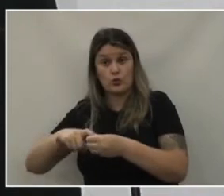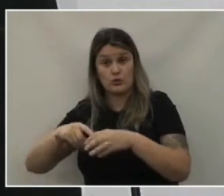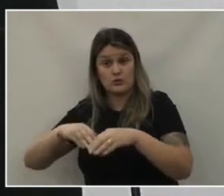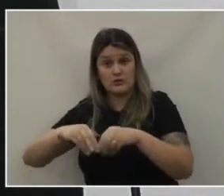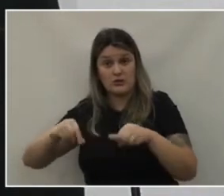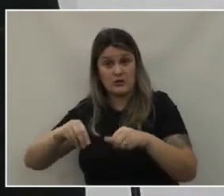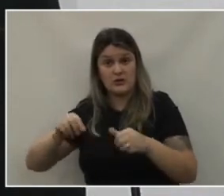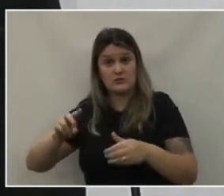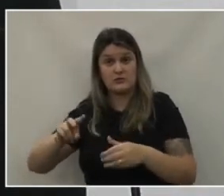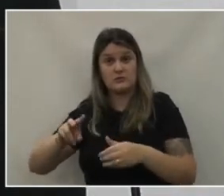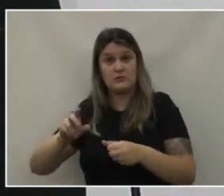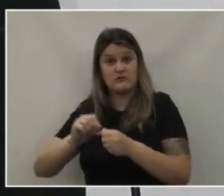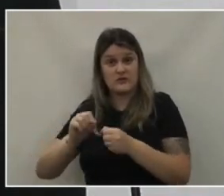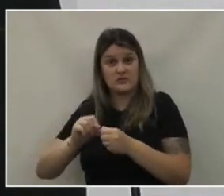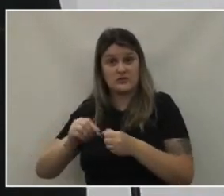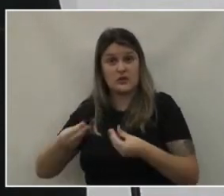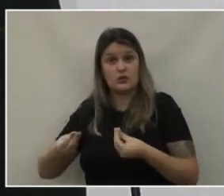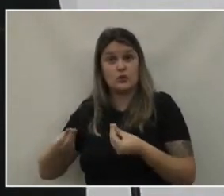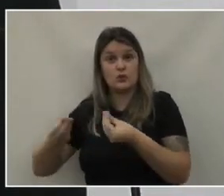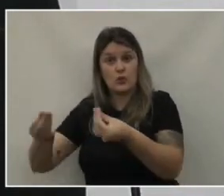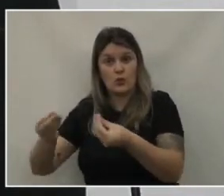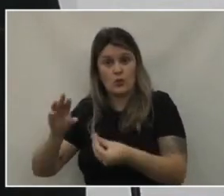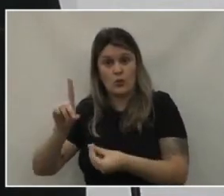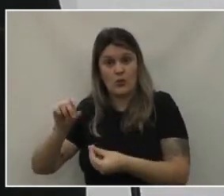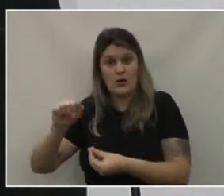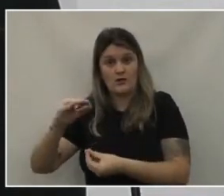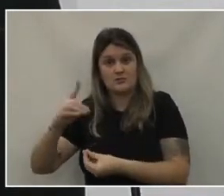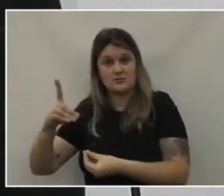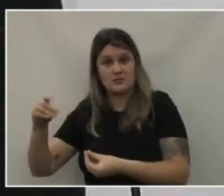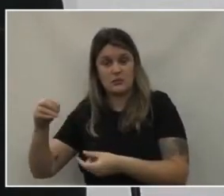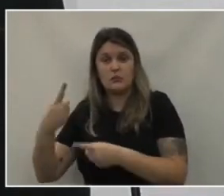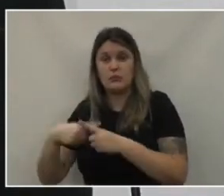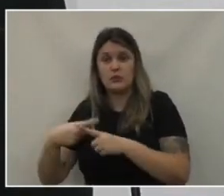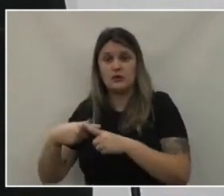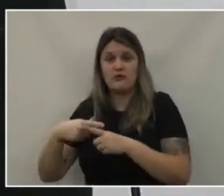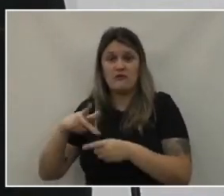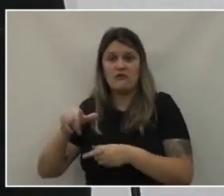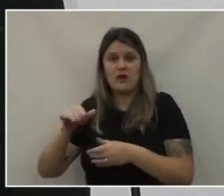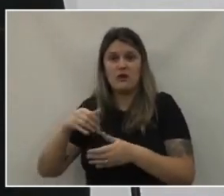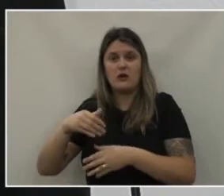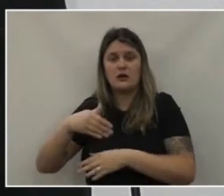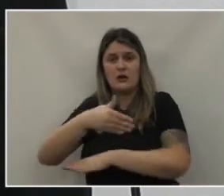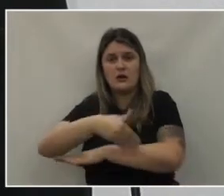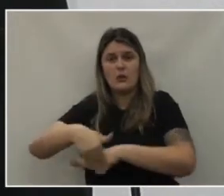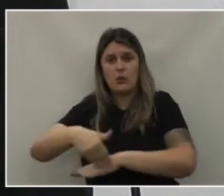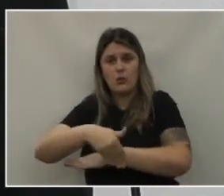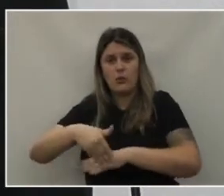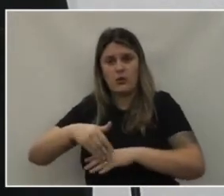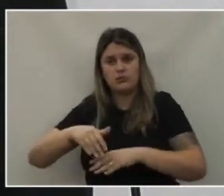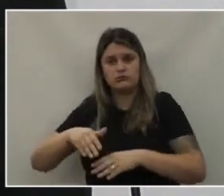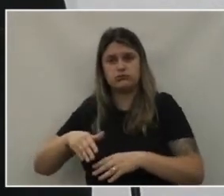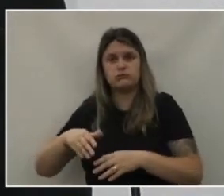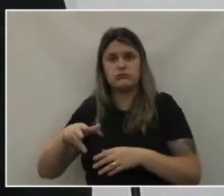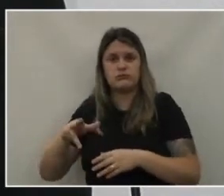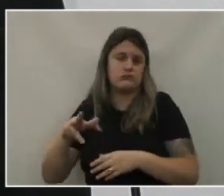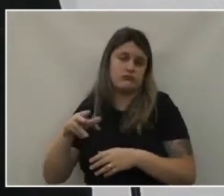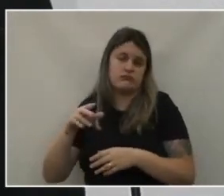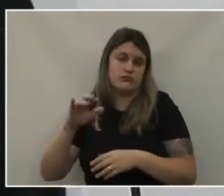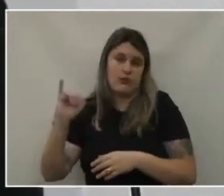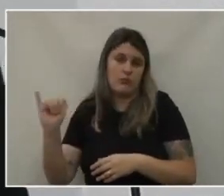repente, eles fazer a doação daquele terreno para a municipalidade, porque ele vai ser o mais